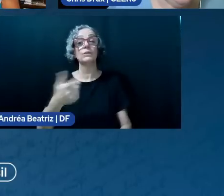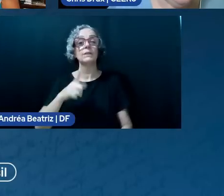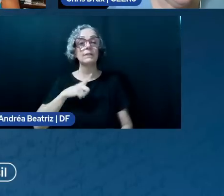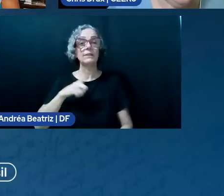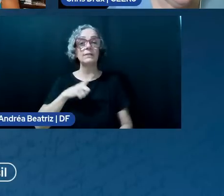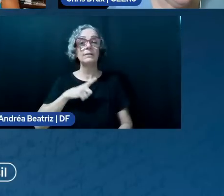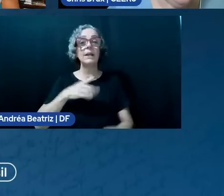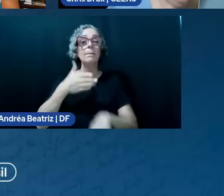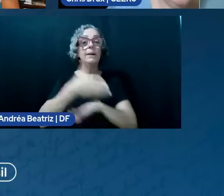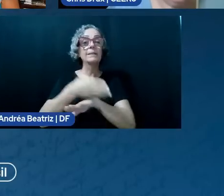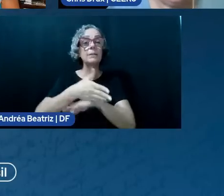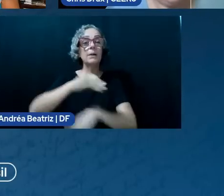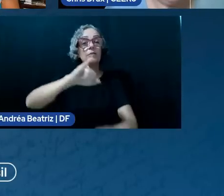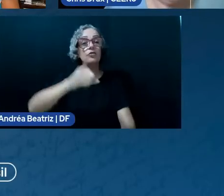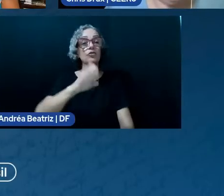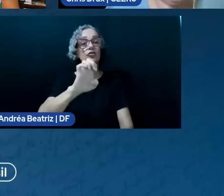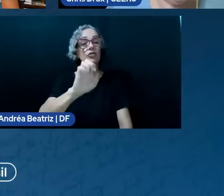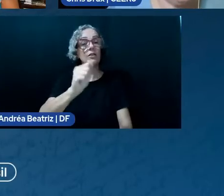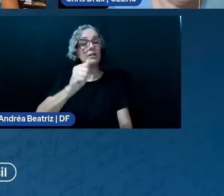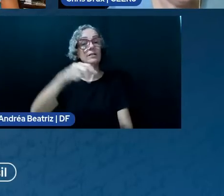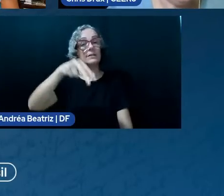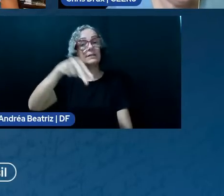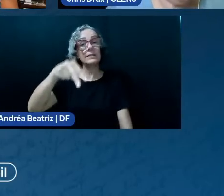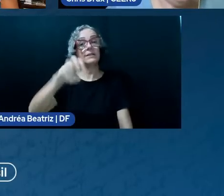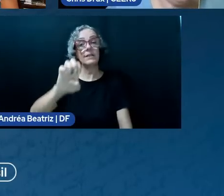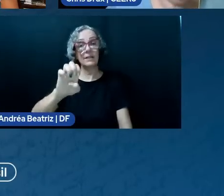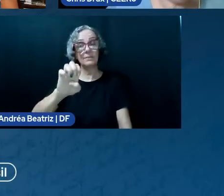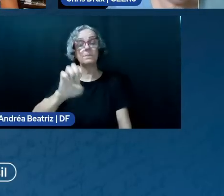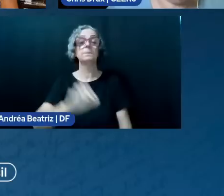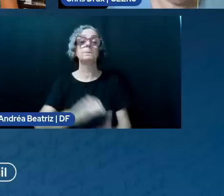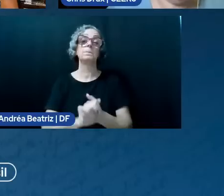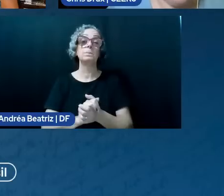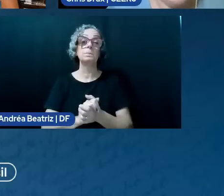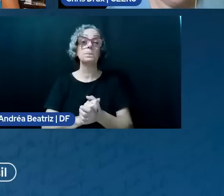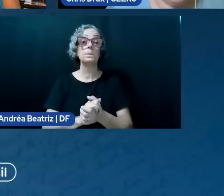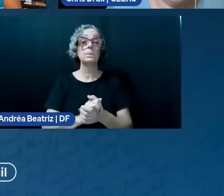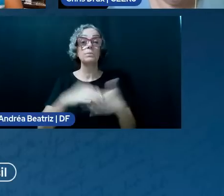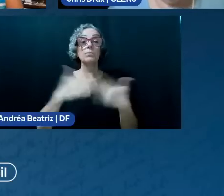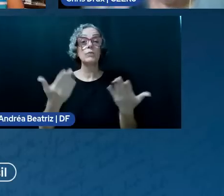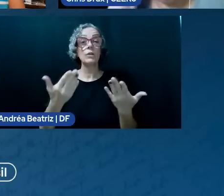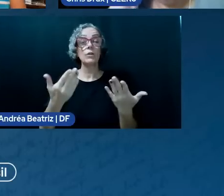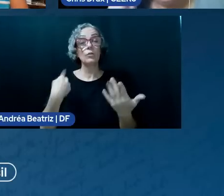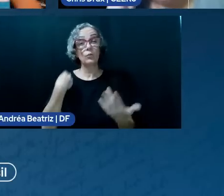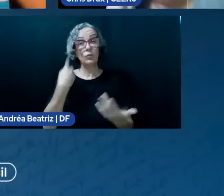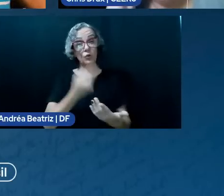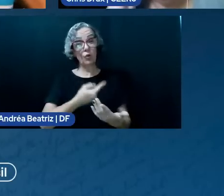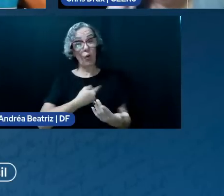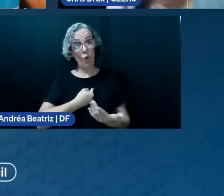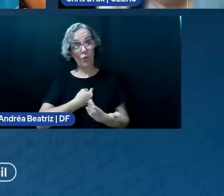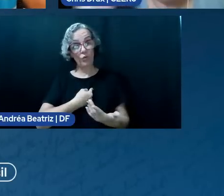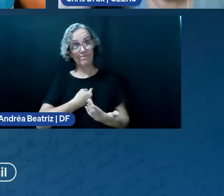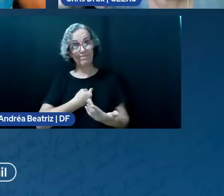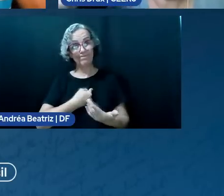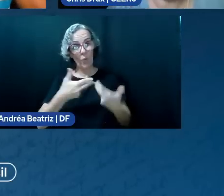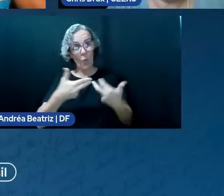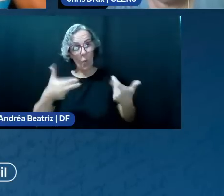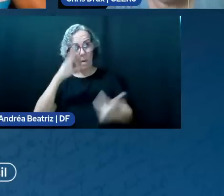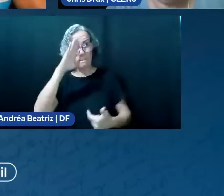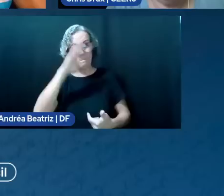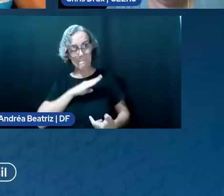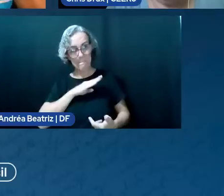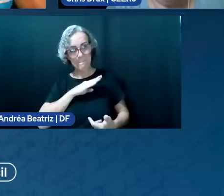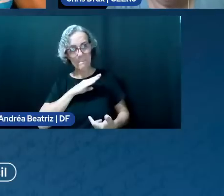Jeane Lima, com dúvidas em relação à questão. Dentre os nossos males, de que natureza são os de que mais